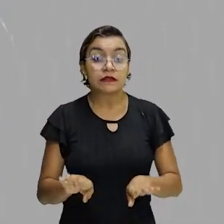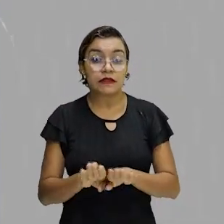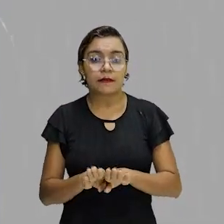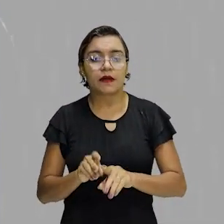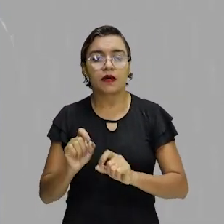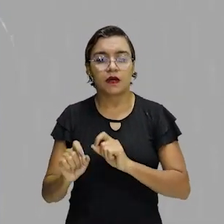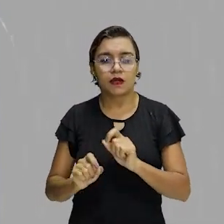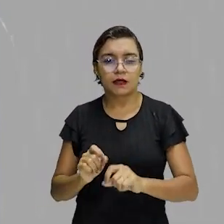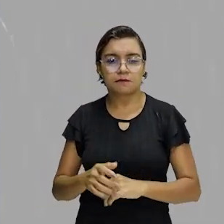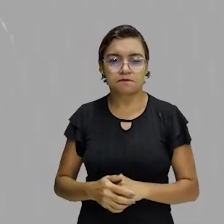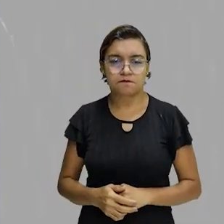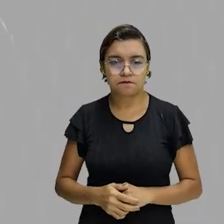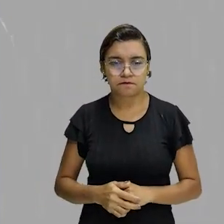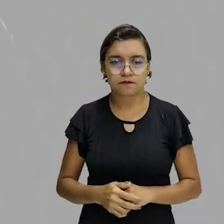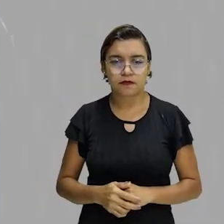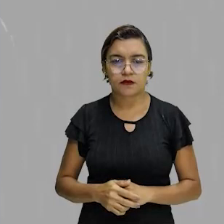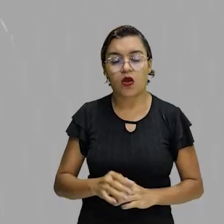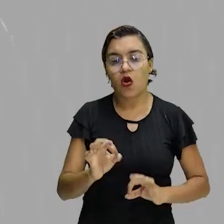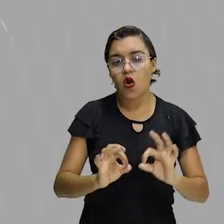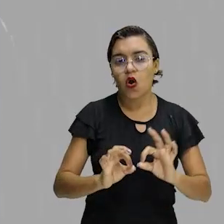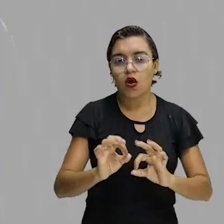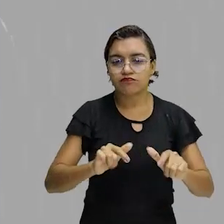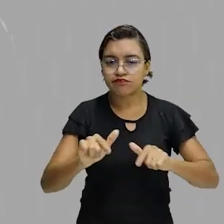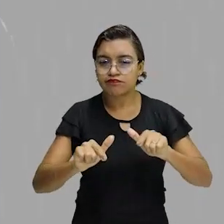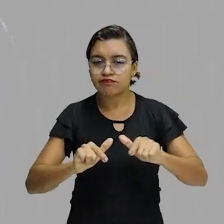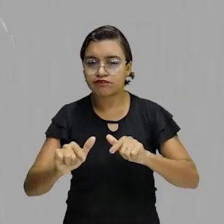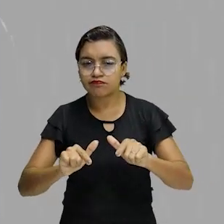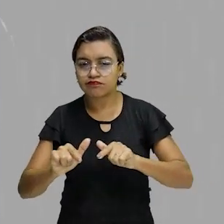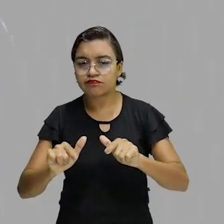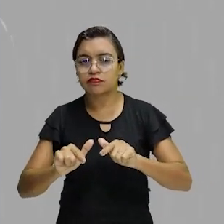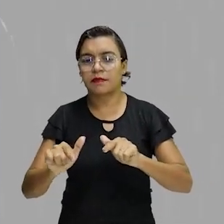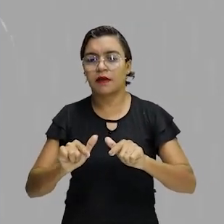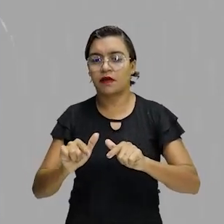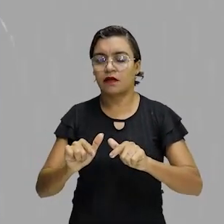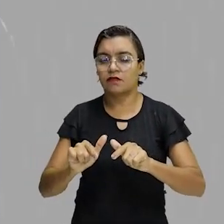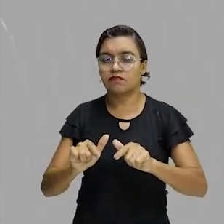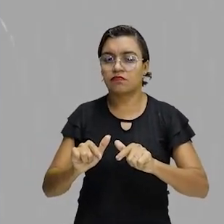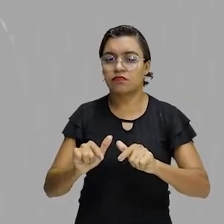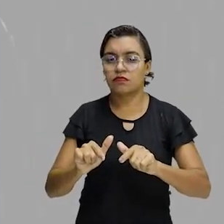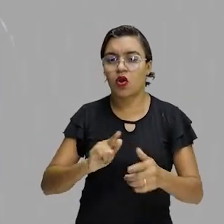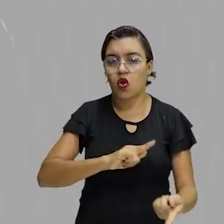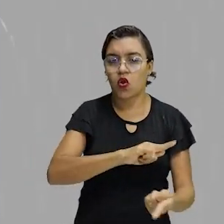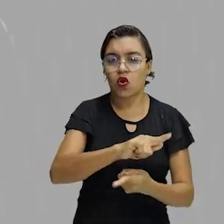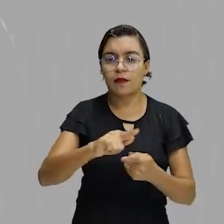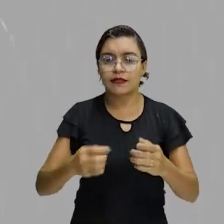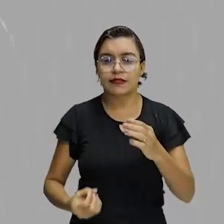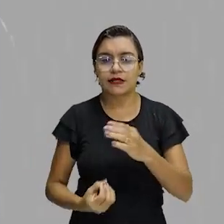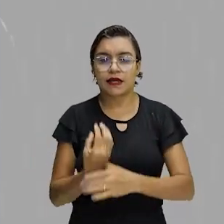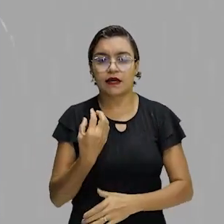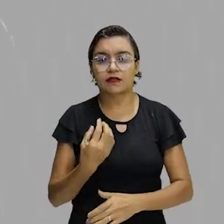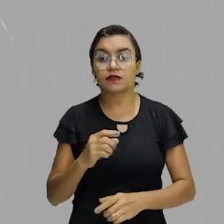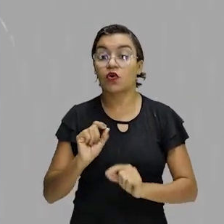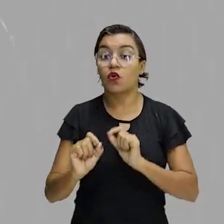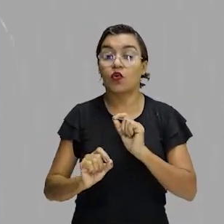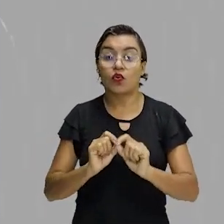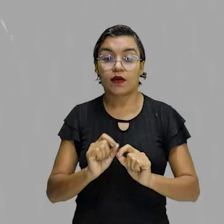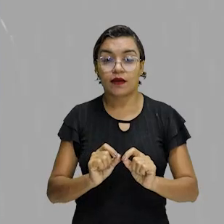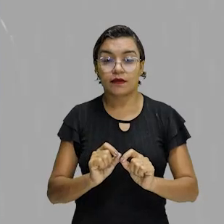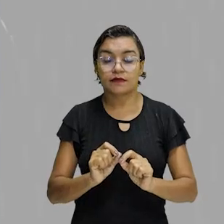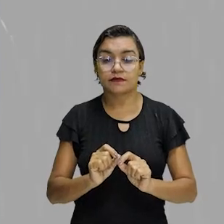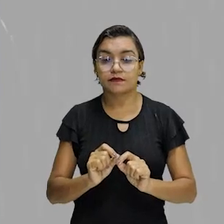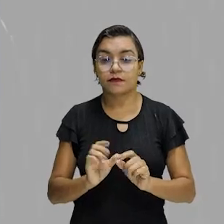da organização globalmente, porque ela tem um alcance muito grande também, foi criada a chamada Rede